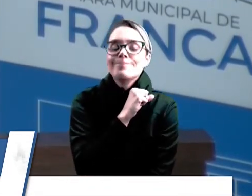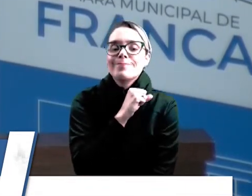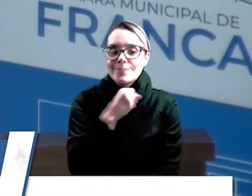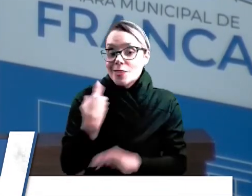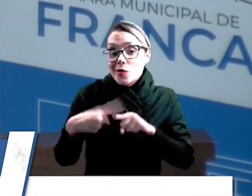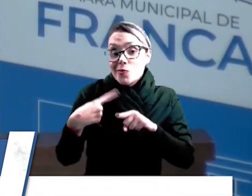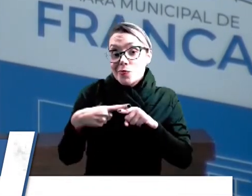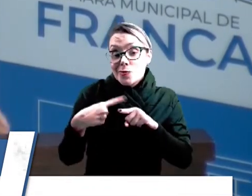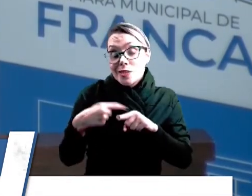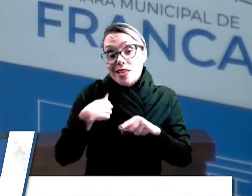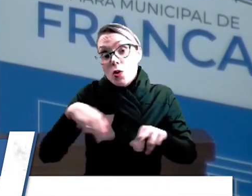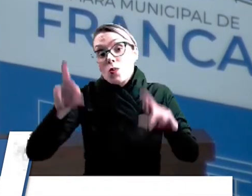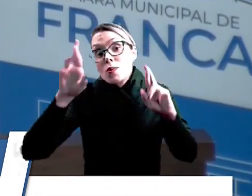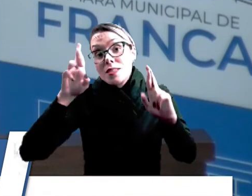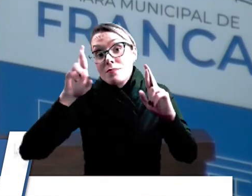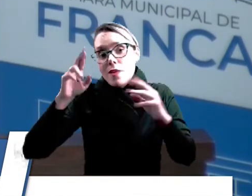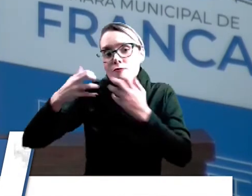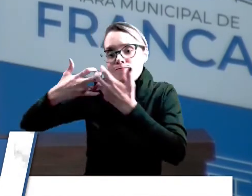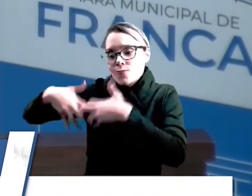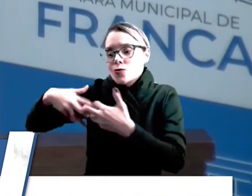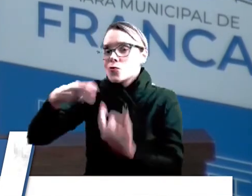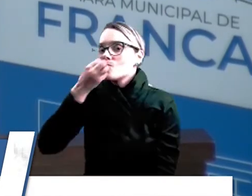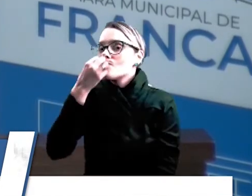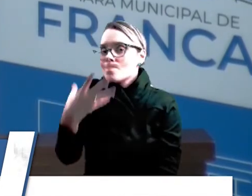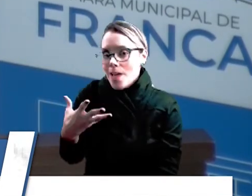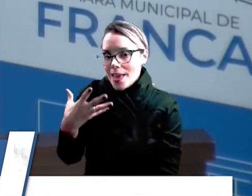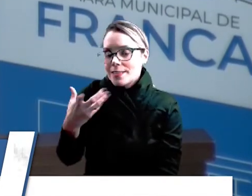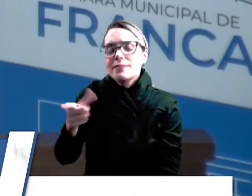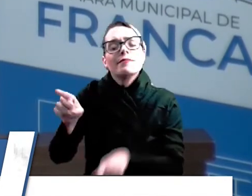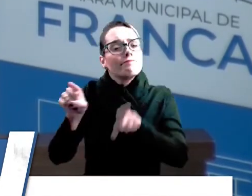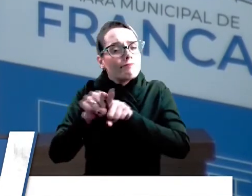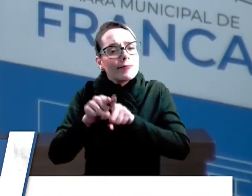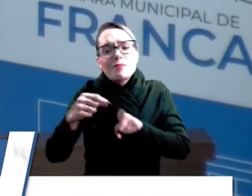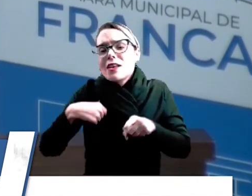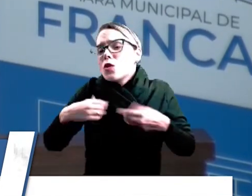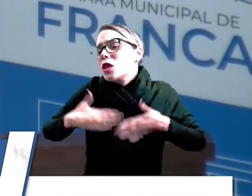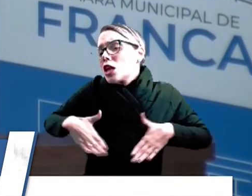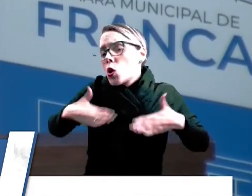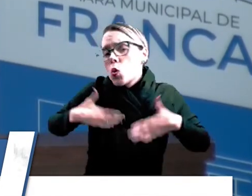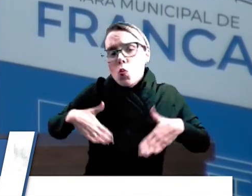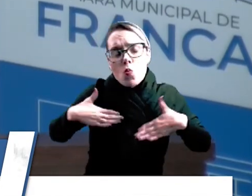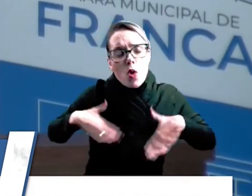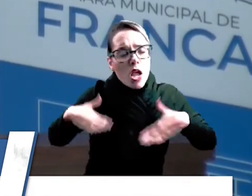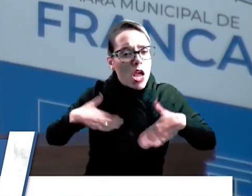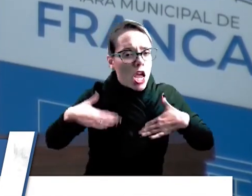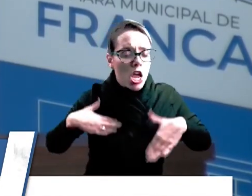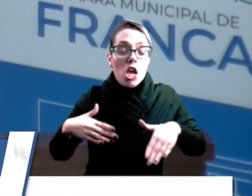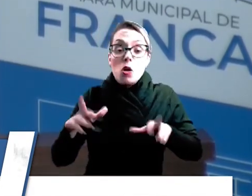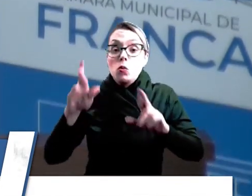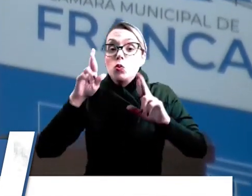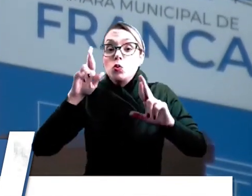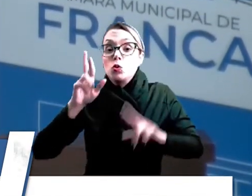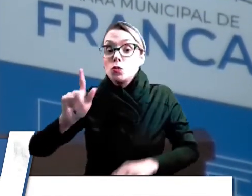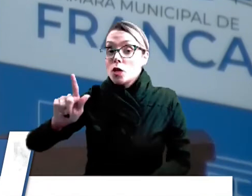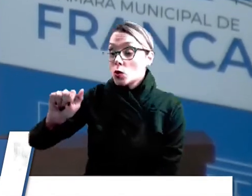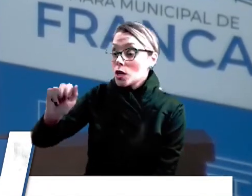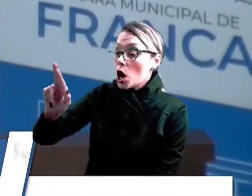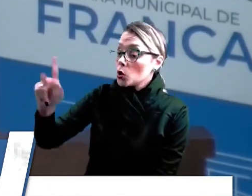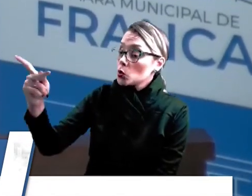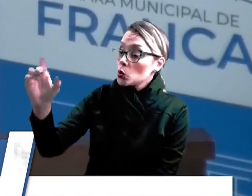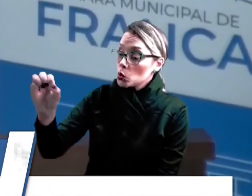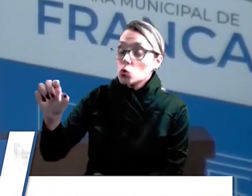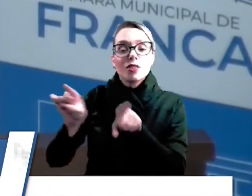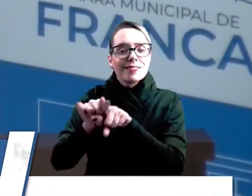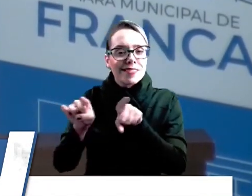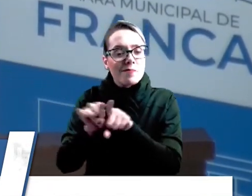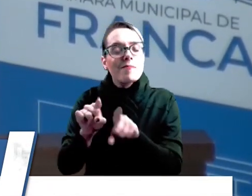funcionem. E eu fico tranquilo aqui com a minha consciência, espero que o Gaúcho também, porque nós temos tentado fazer da melhor forma possível.